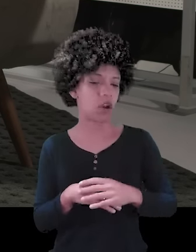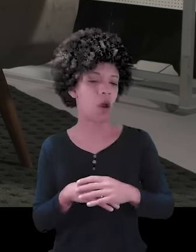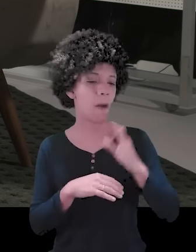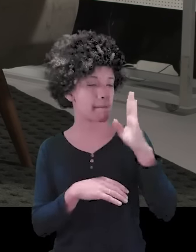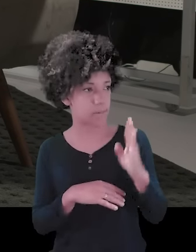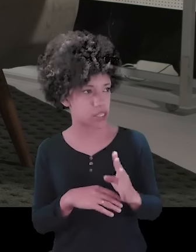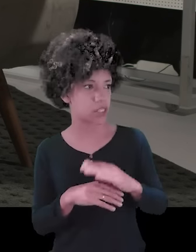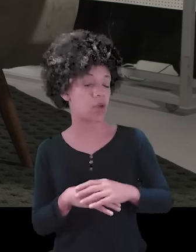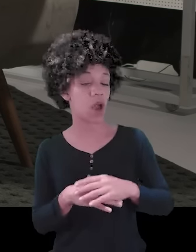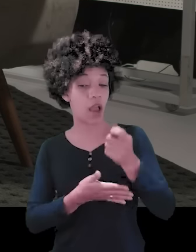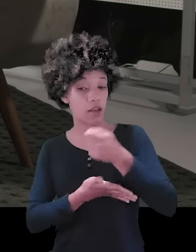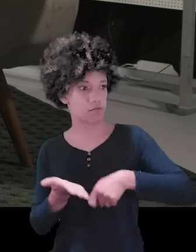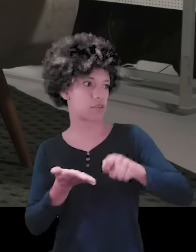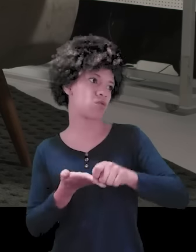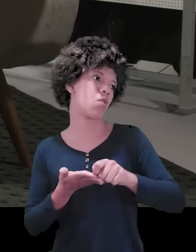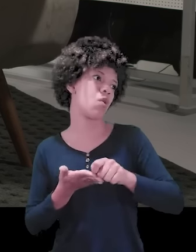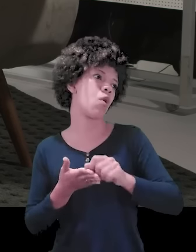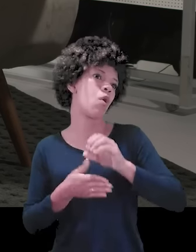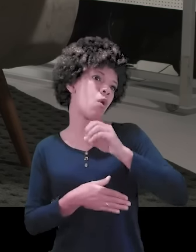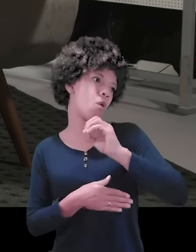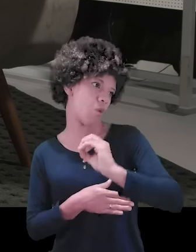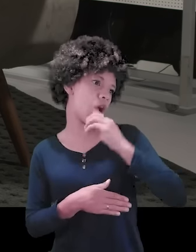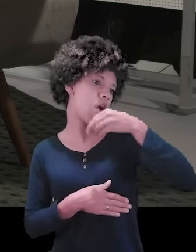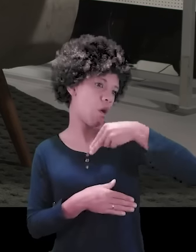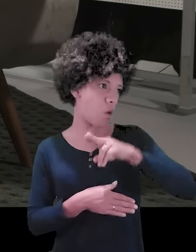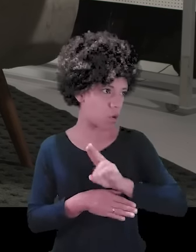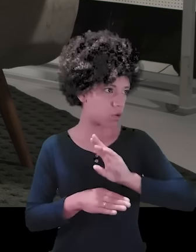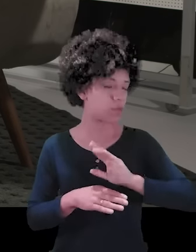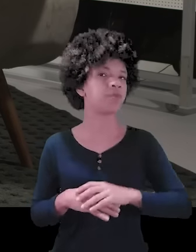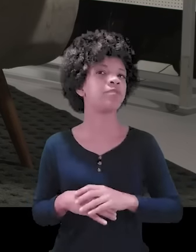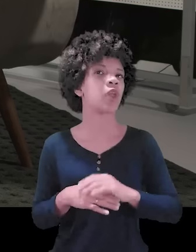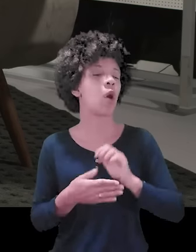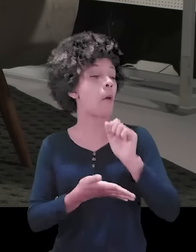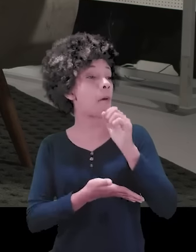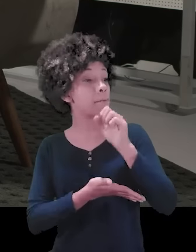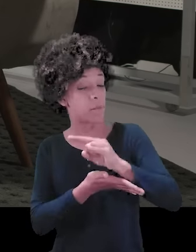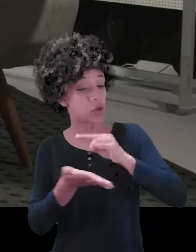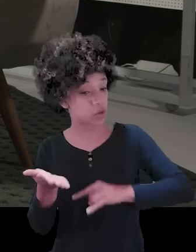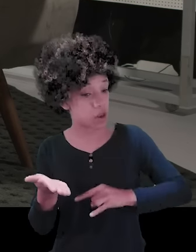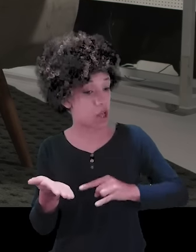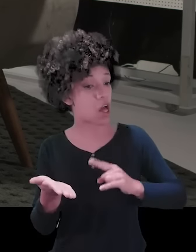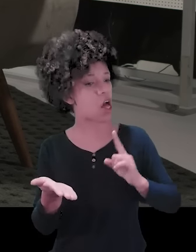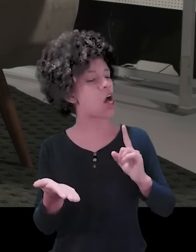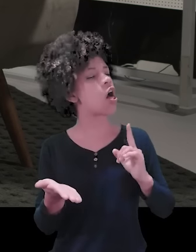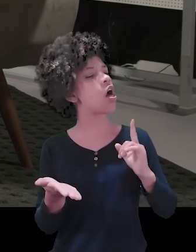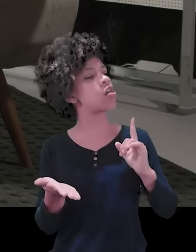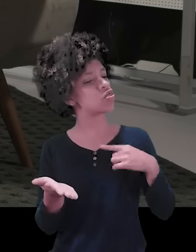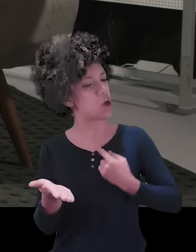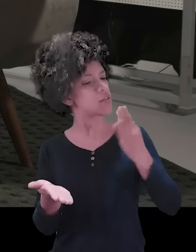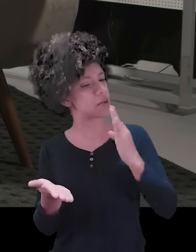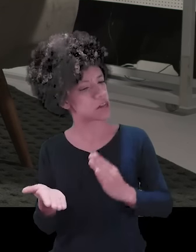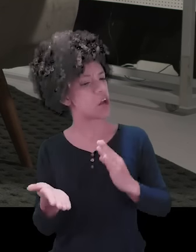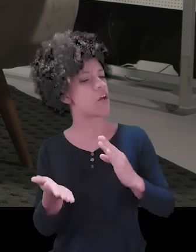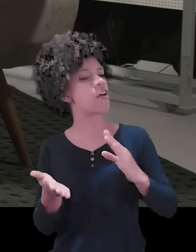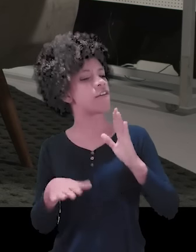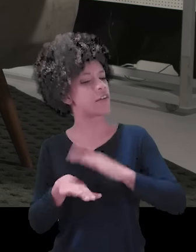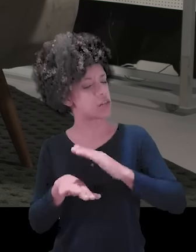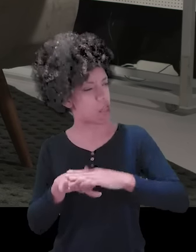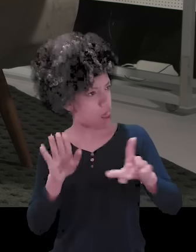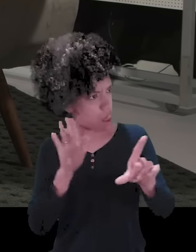o Brasil assinou lá com a ONU um protocolo dizendo assim ou na gente se compromete em fazer